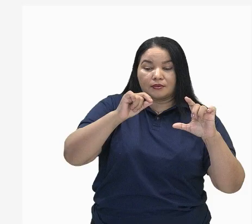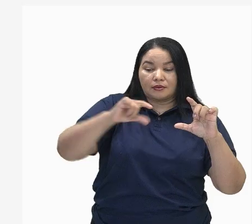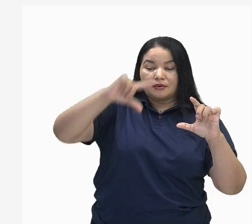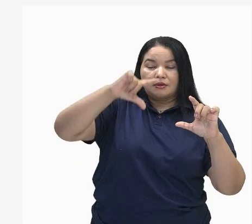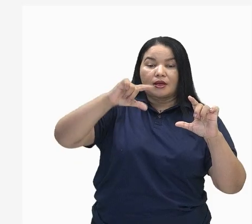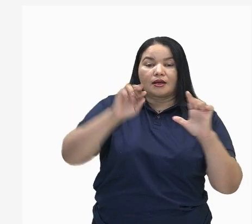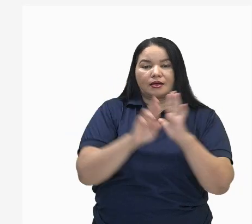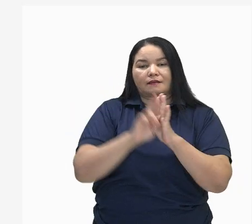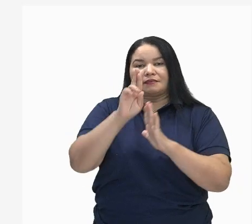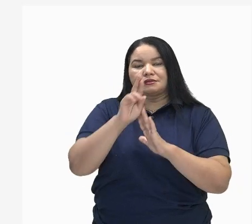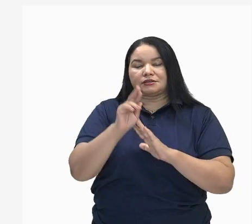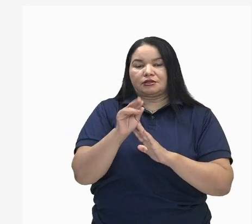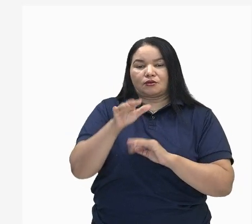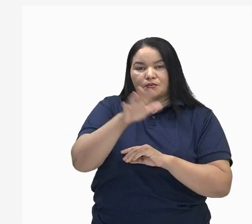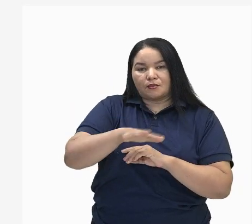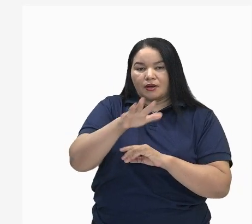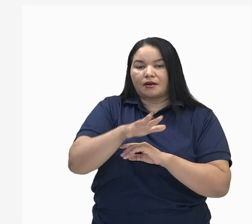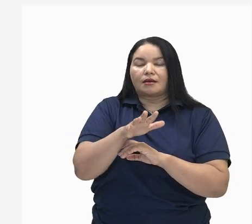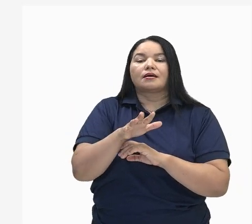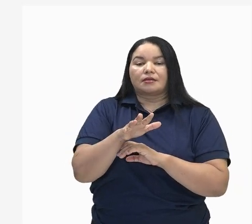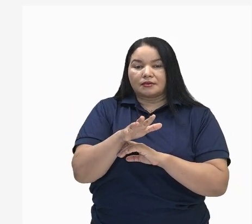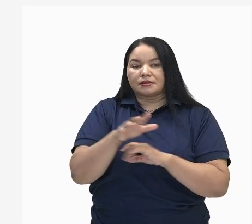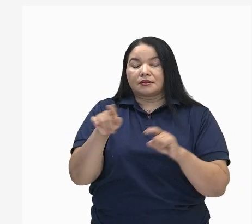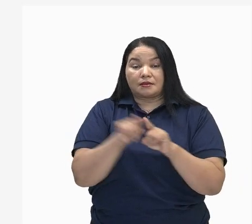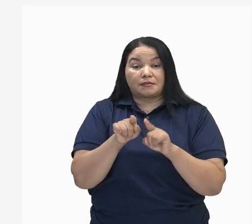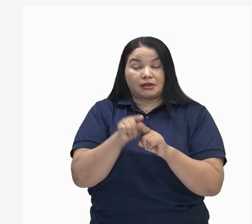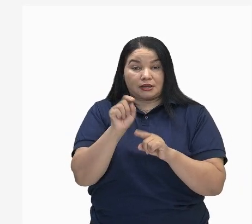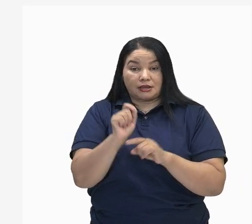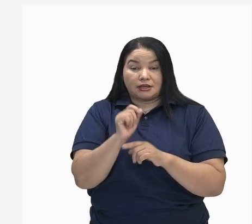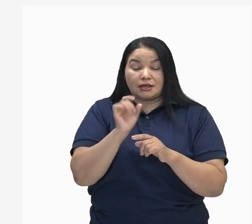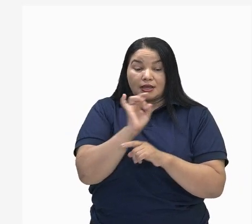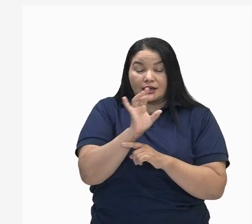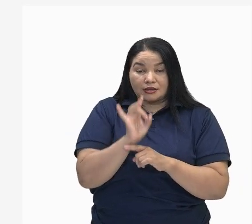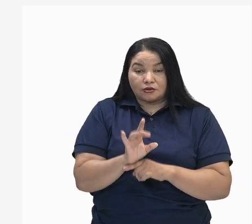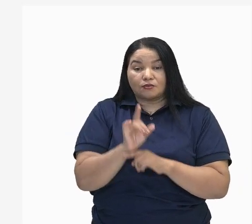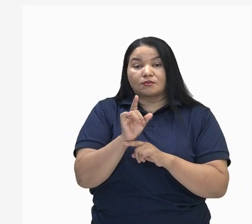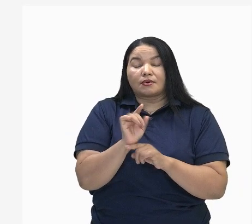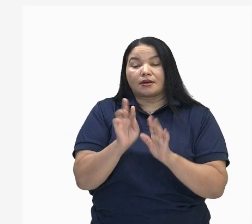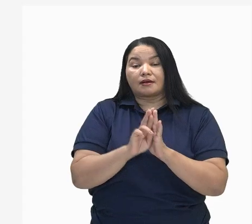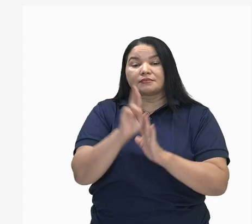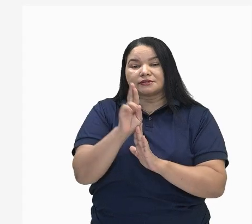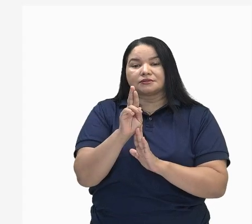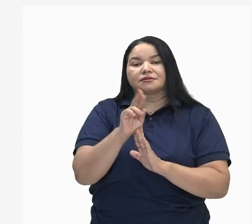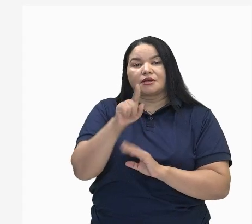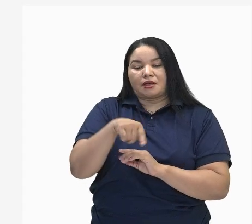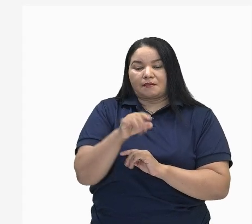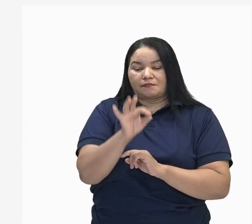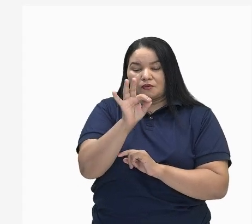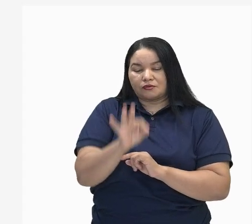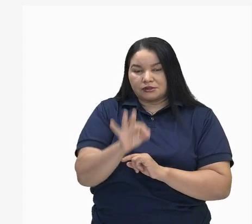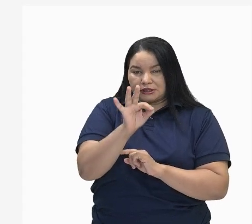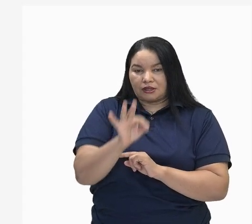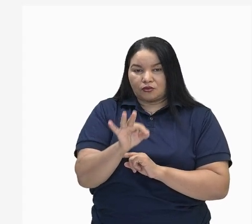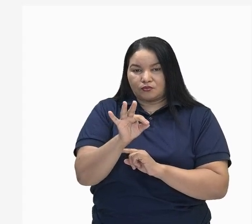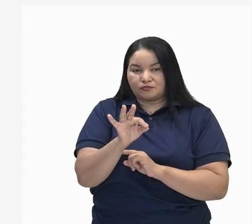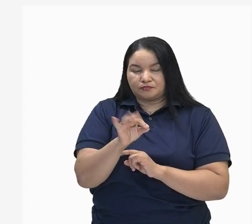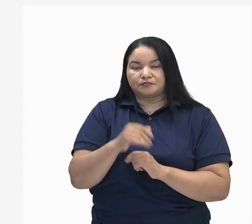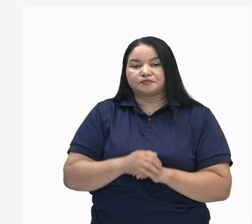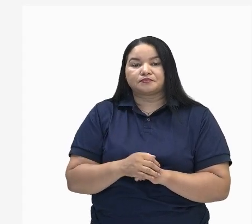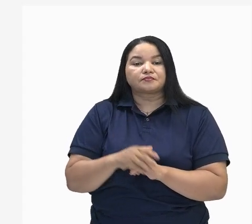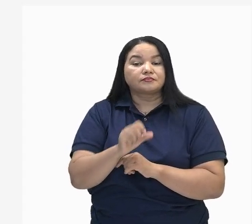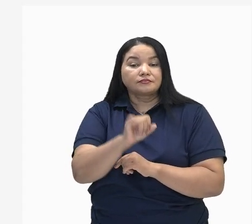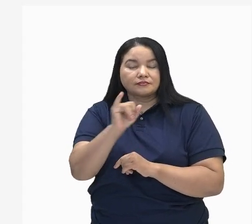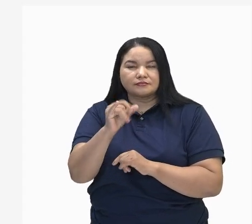um setor, tá certo? E esse setor está representado ali em porcentagem, tá? Então, se eu